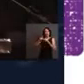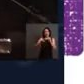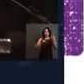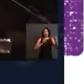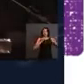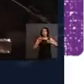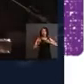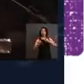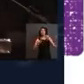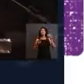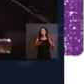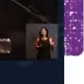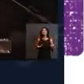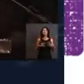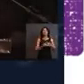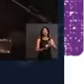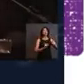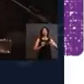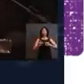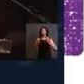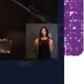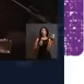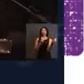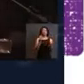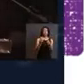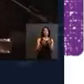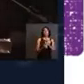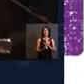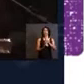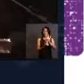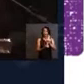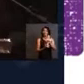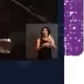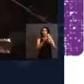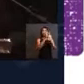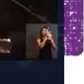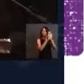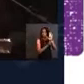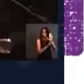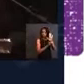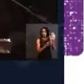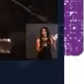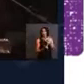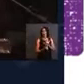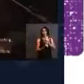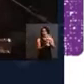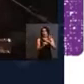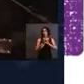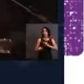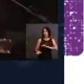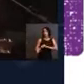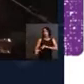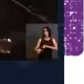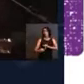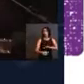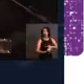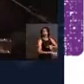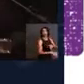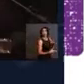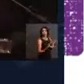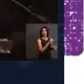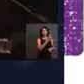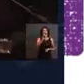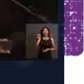escolhas. Escolha sobre como trabalhar determinado conteúdo. Escolha de uma estratégia para aquele dia de